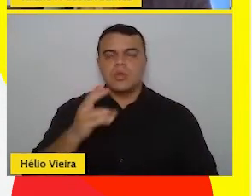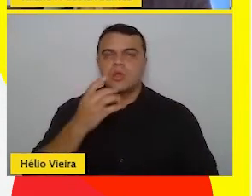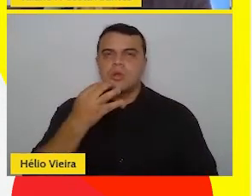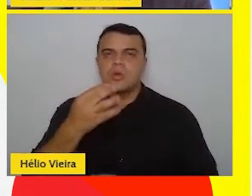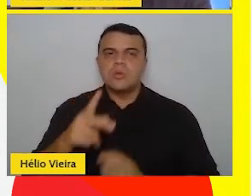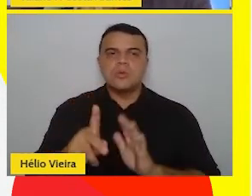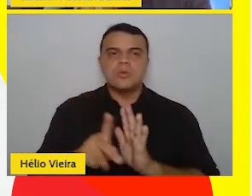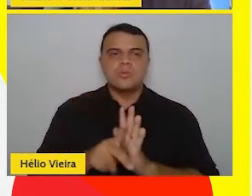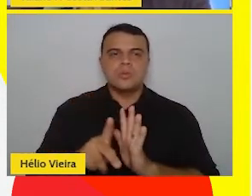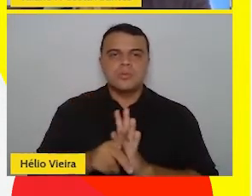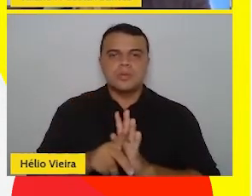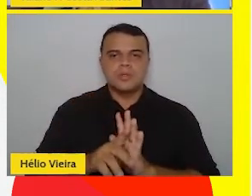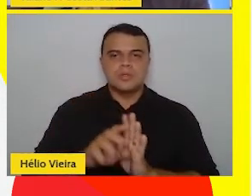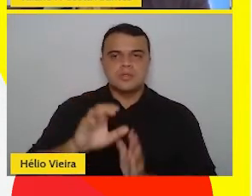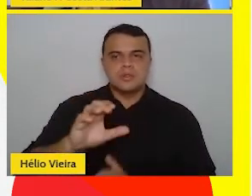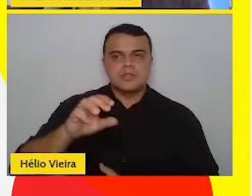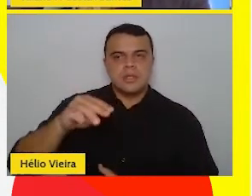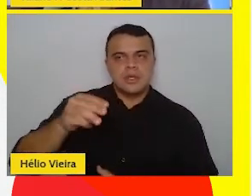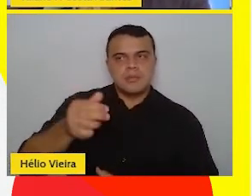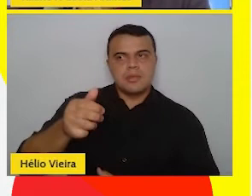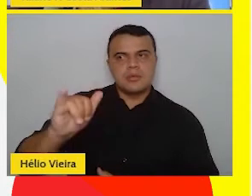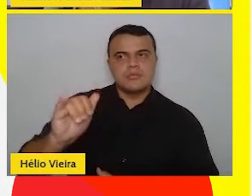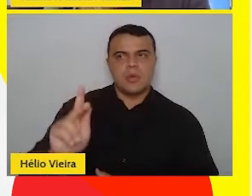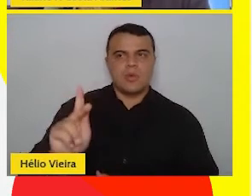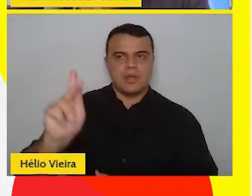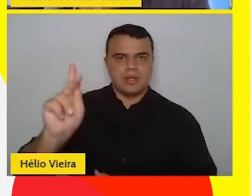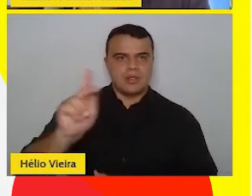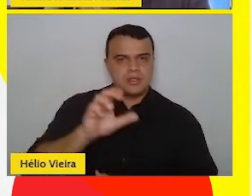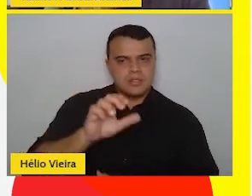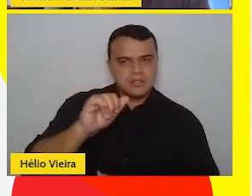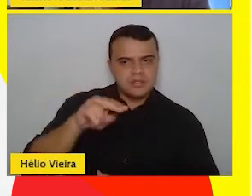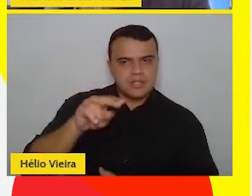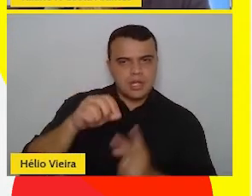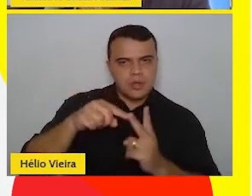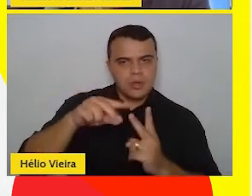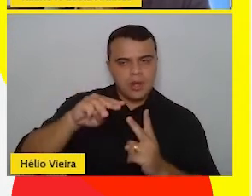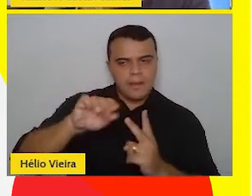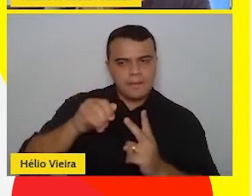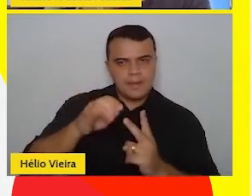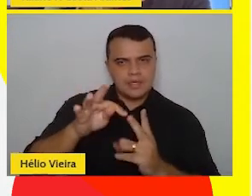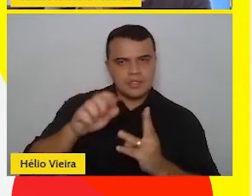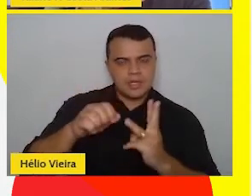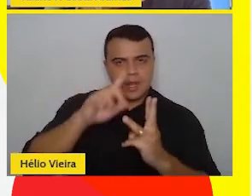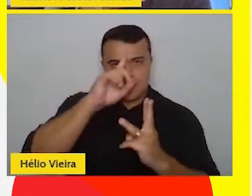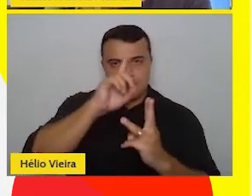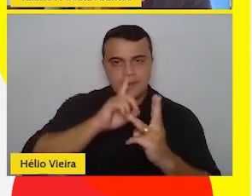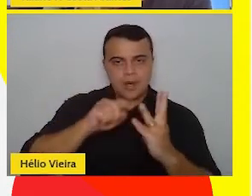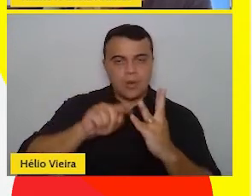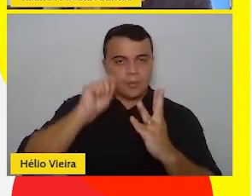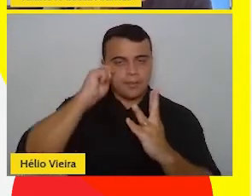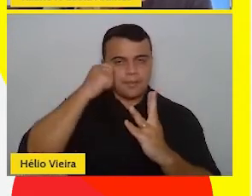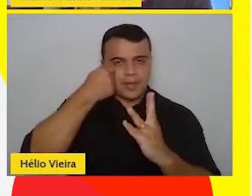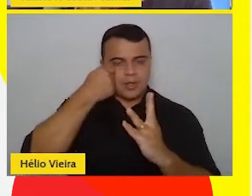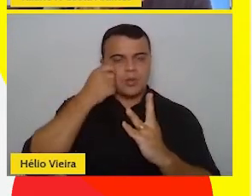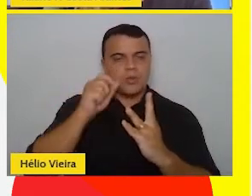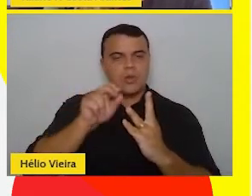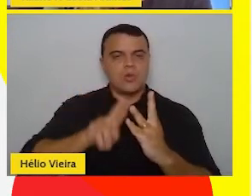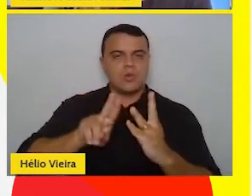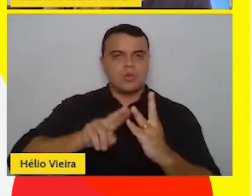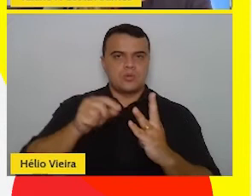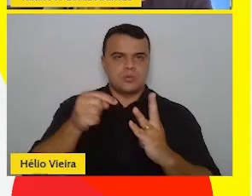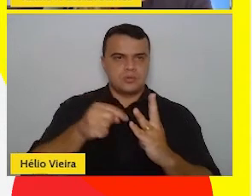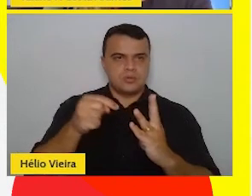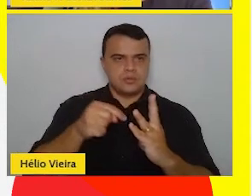do CMYK, né, do ciano, magenta, amarelo e preto. Ele